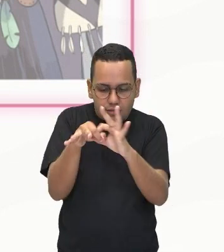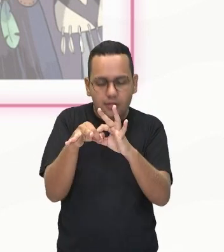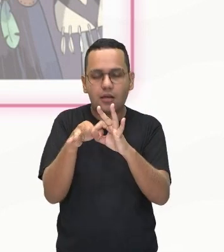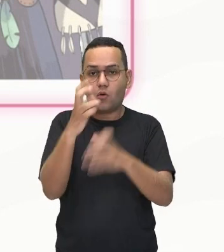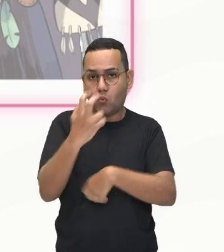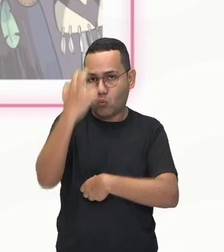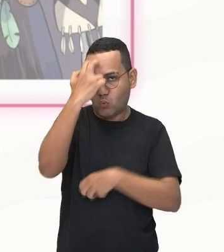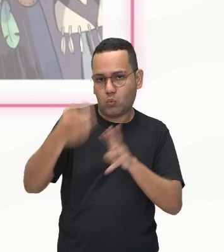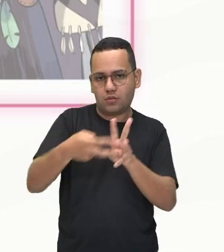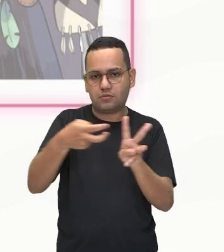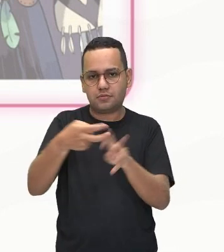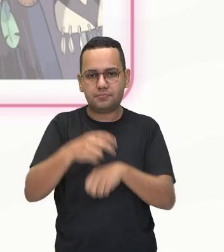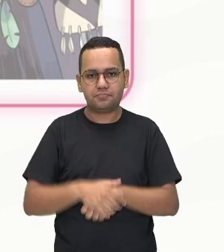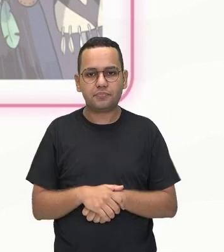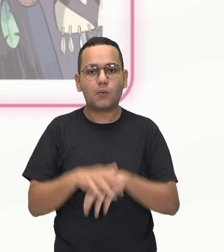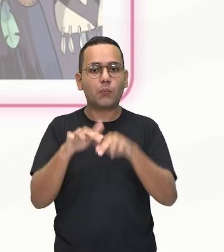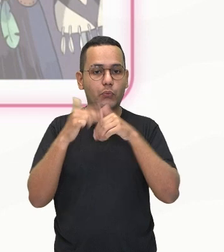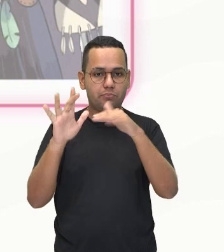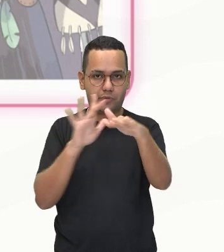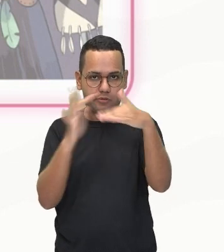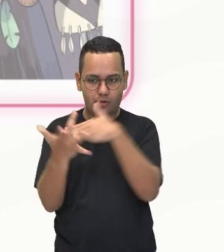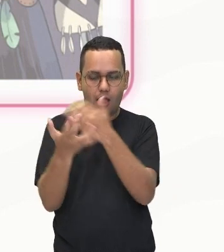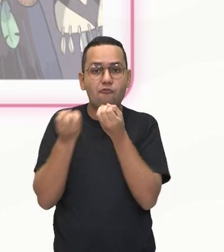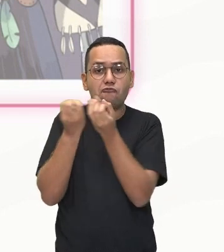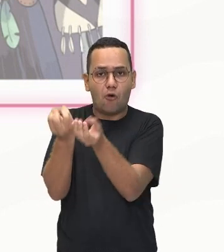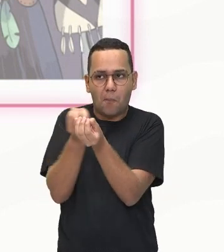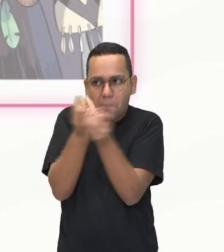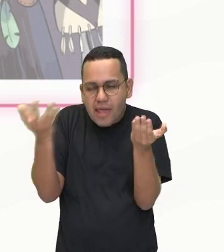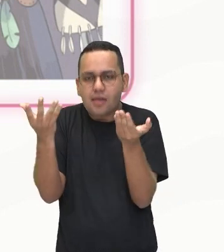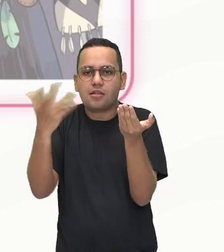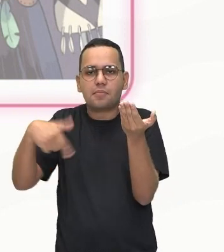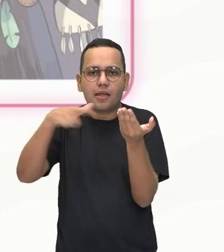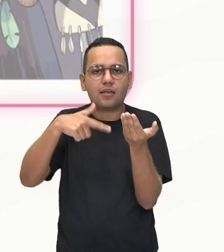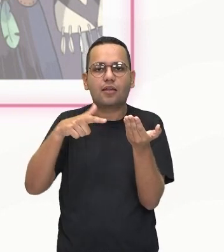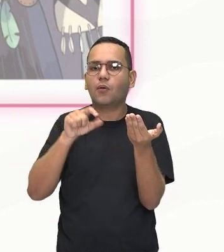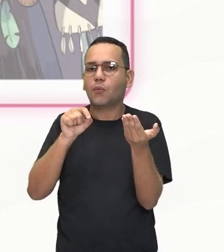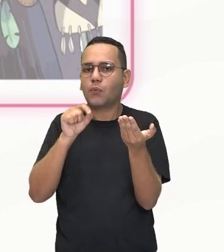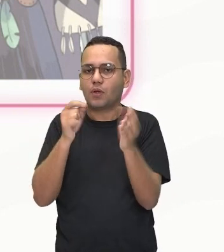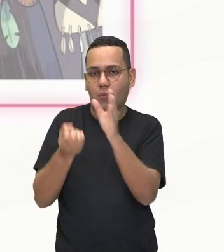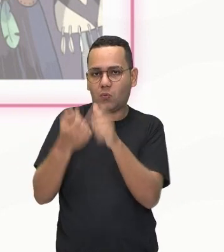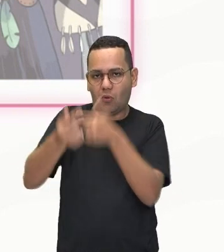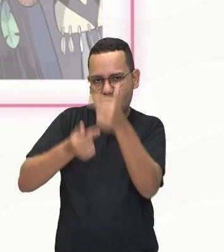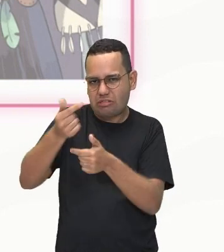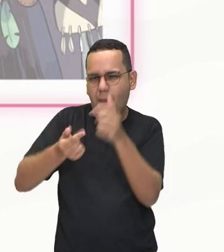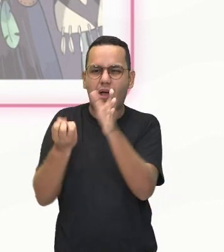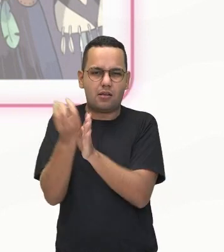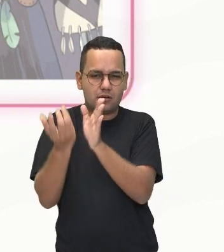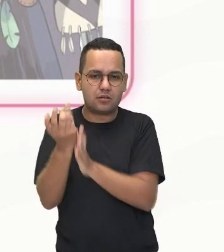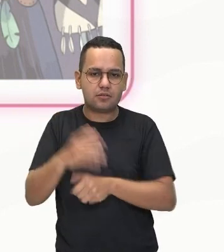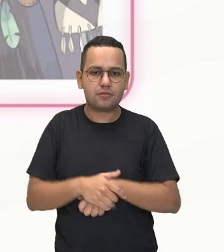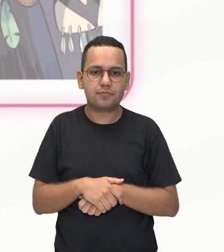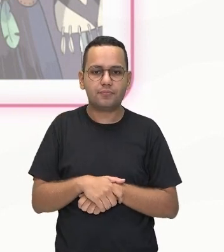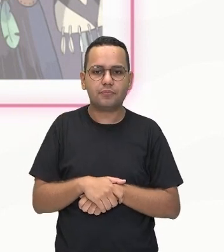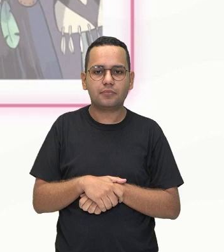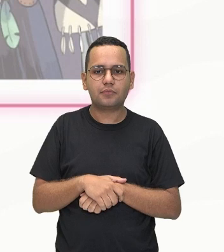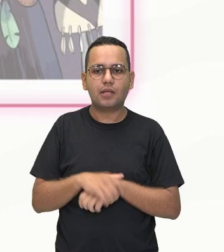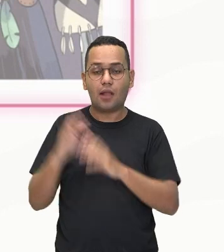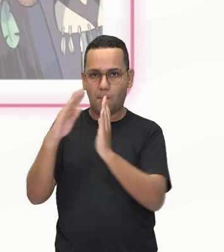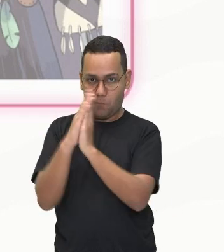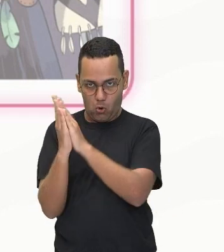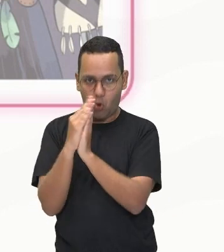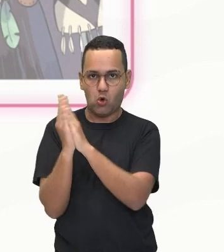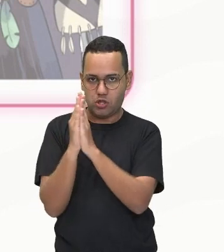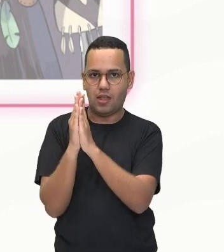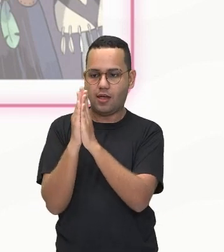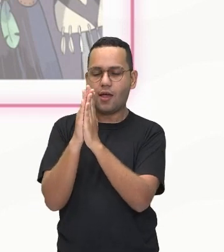redes sociais, a Wina Ticuna faz a divulgação do seu trabalho. A ideia é seguir com o projeto e levar as bonecas com a sua cultura